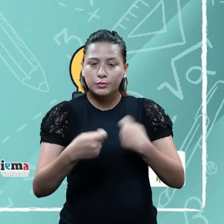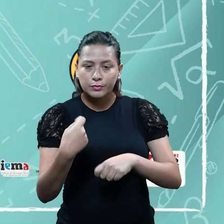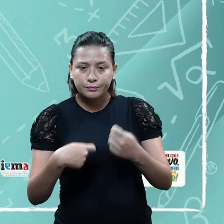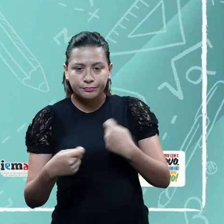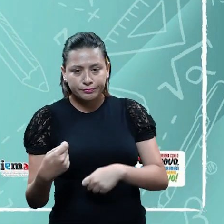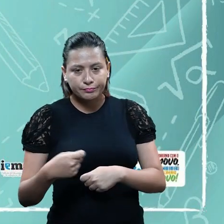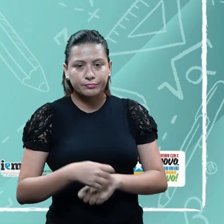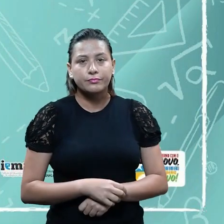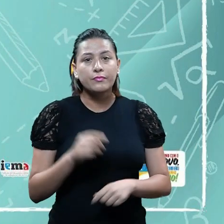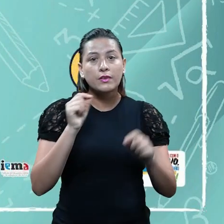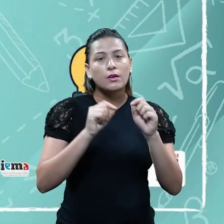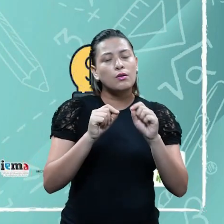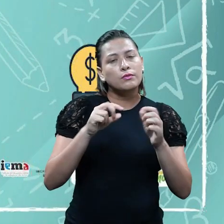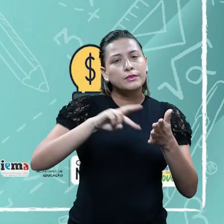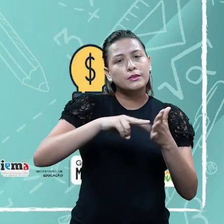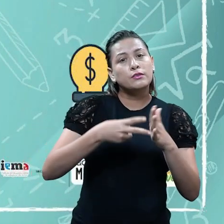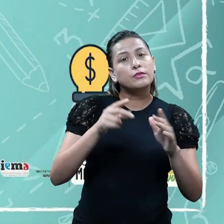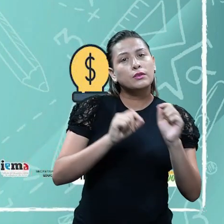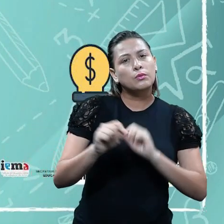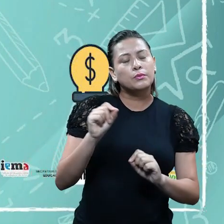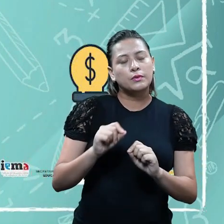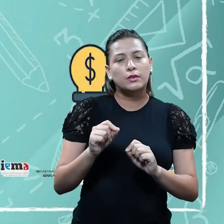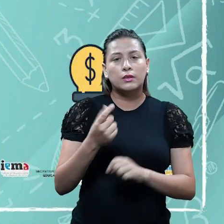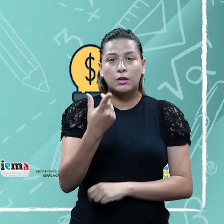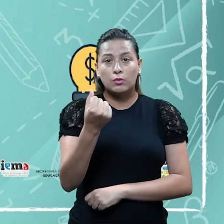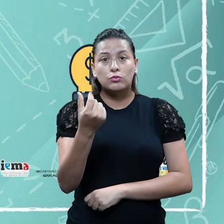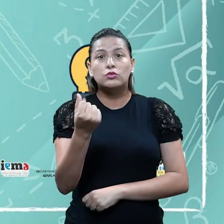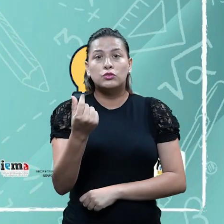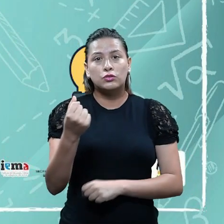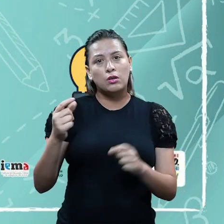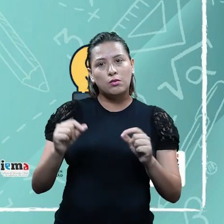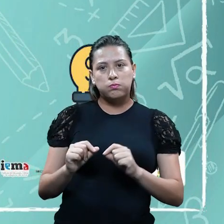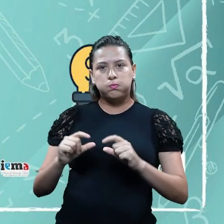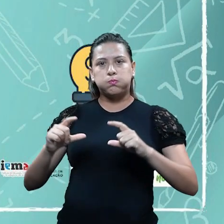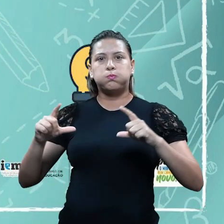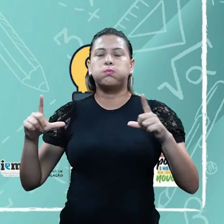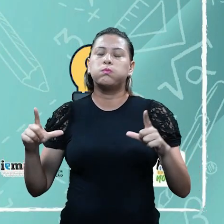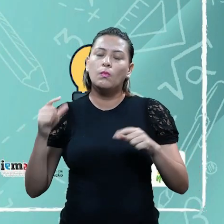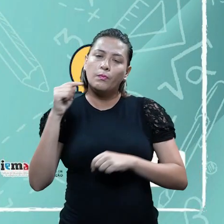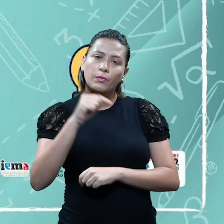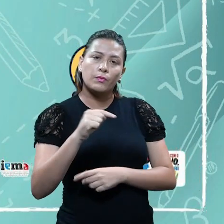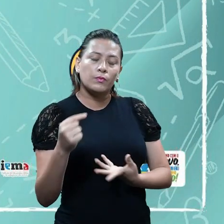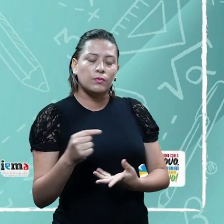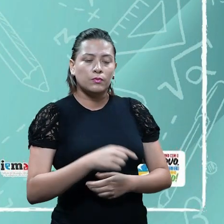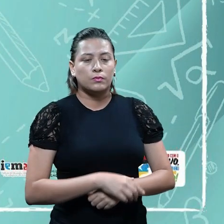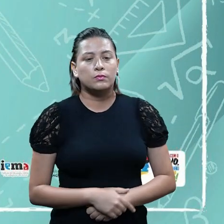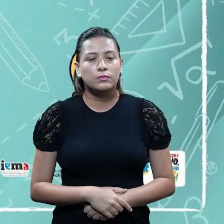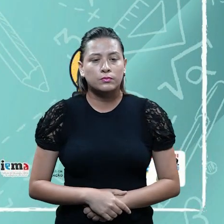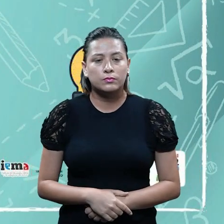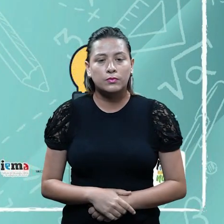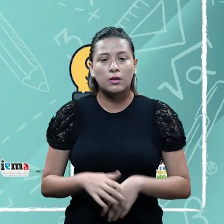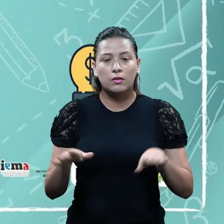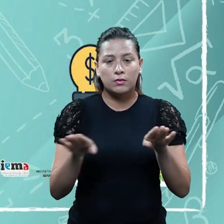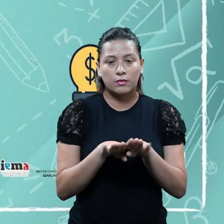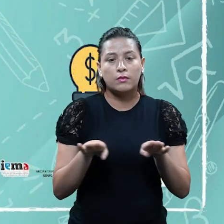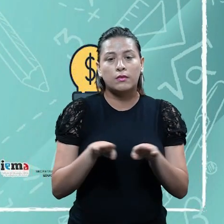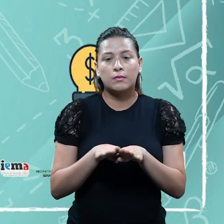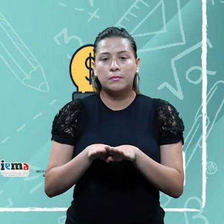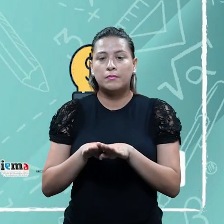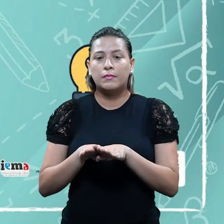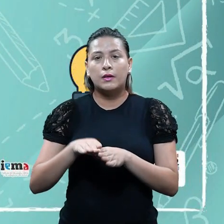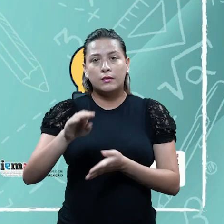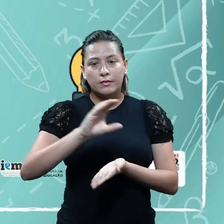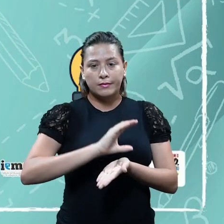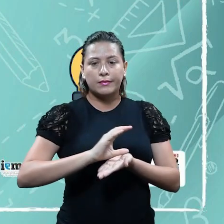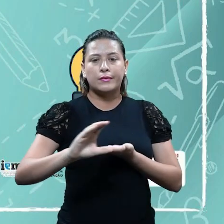de dinheiro em caixa, em banco, registrados durante um determinado período, também denominado de entrada de